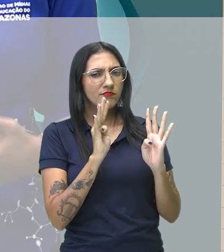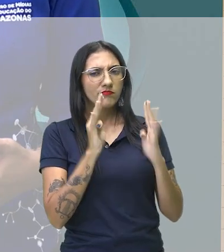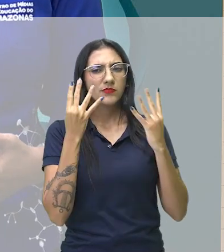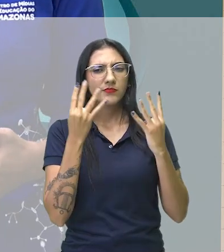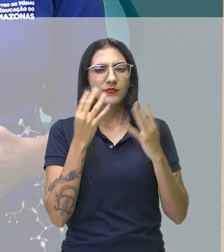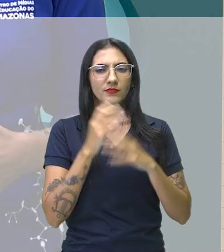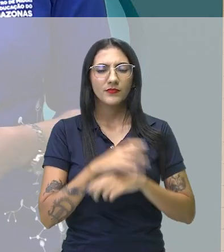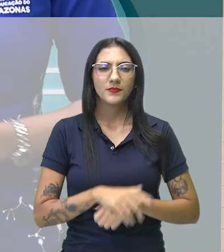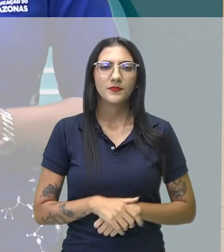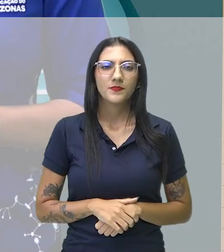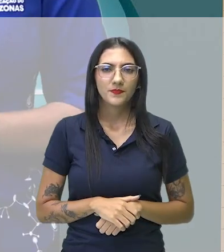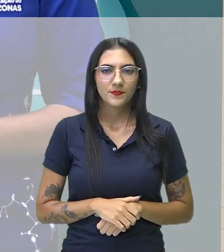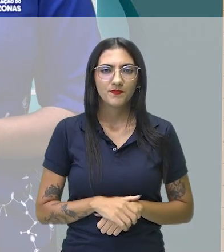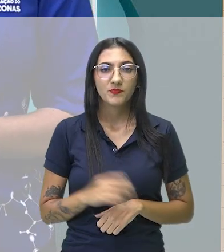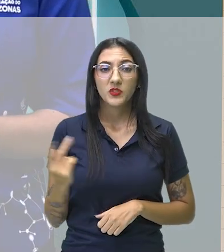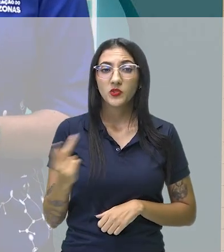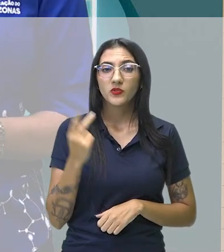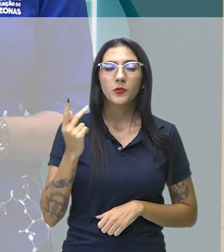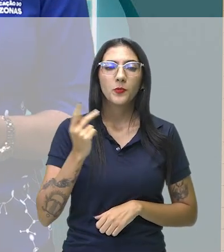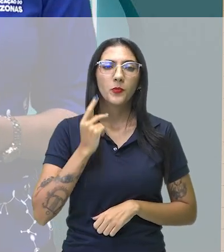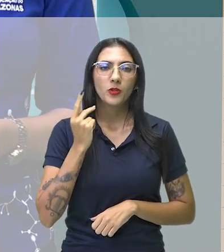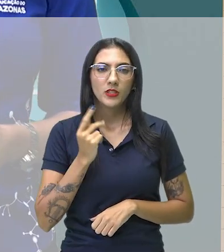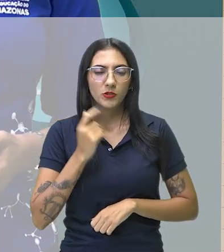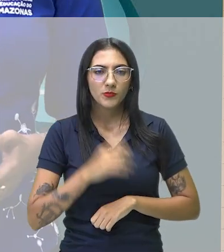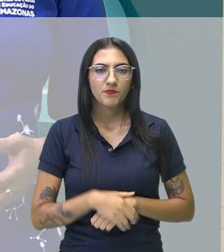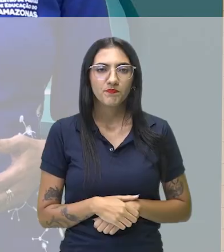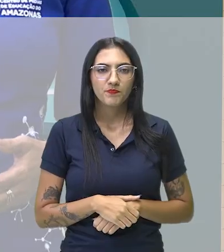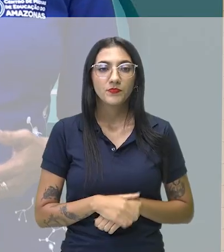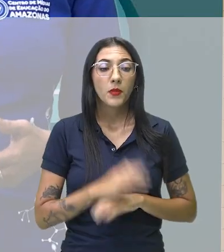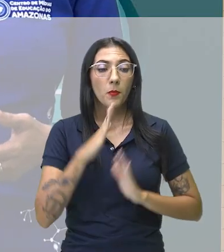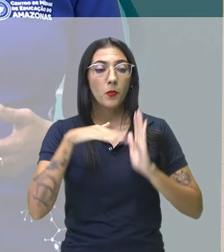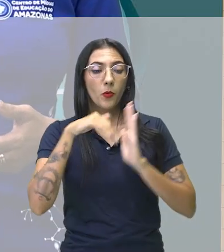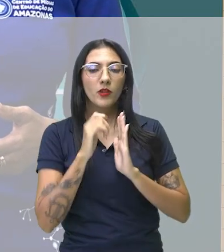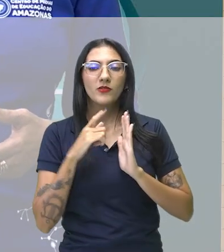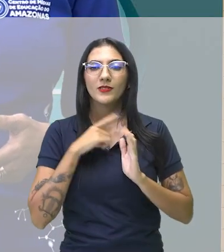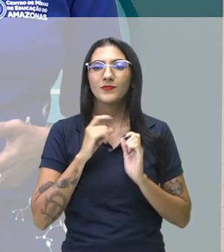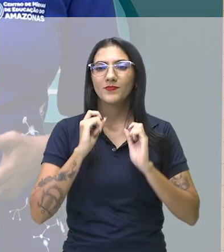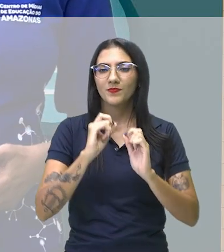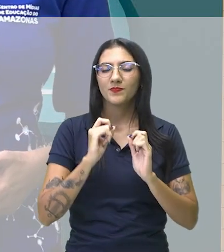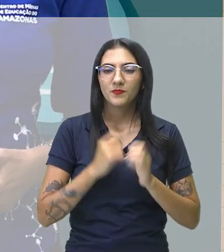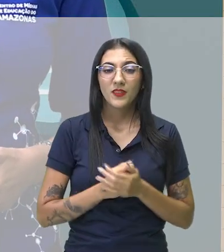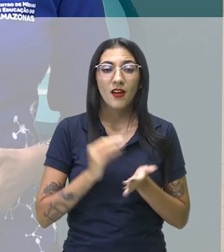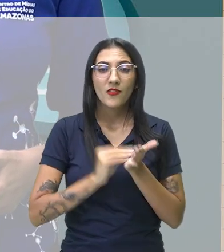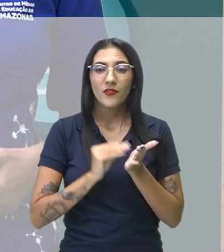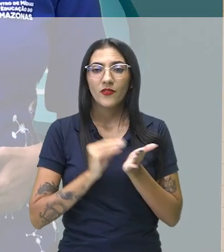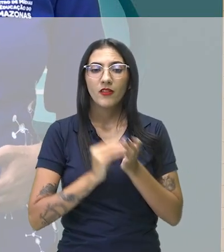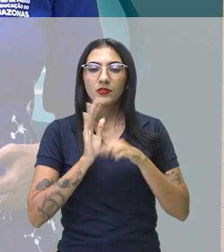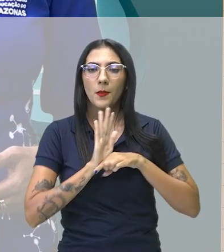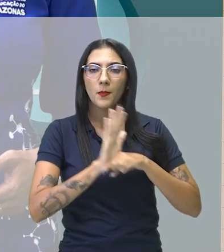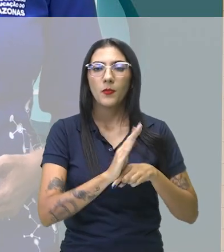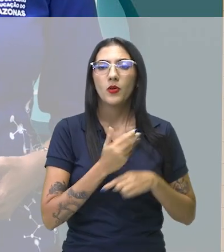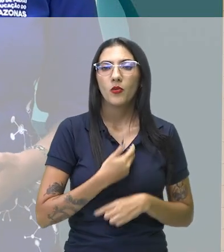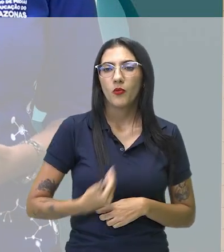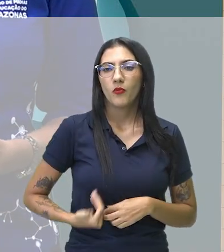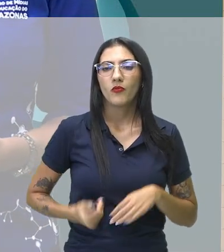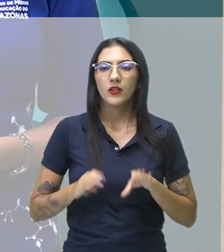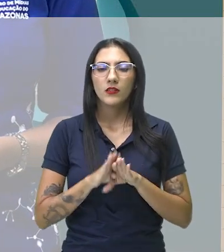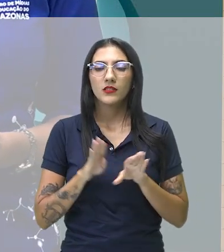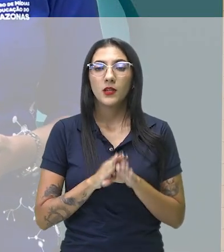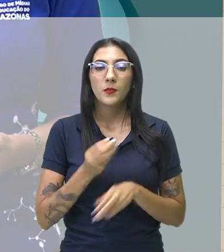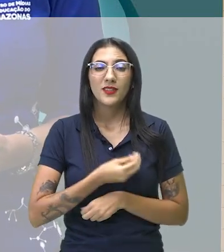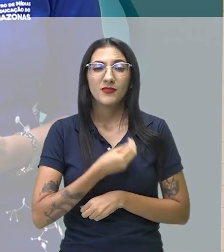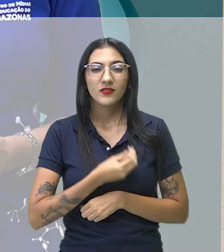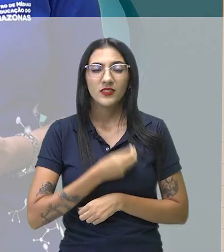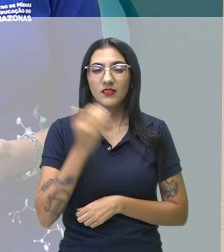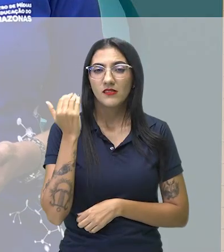visual poderoso. Valores políticos. A pintura denuncia a negligência governamental e as condições de